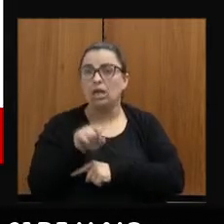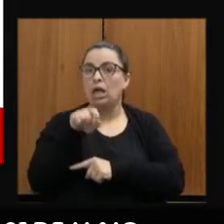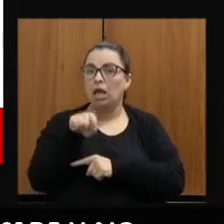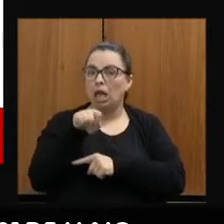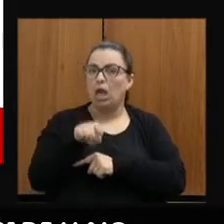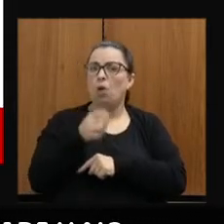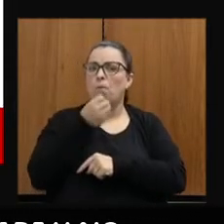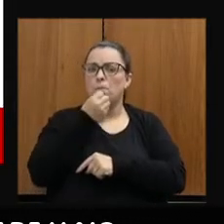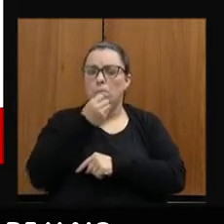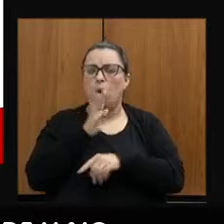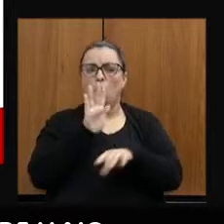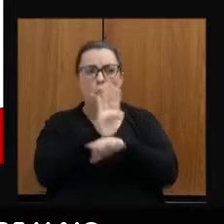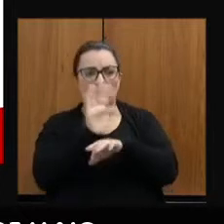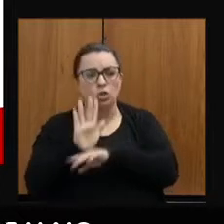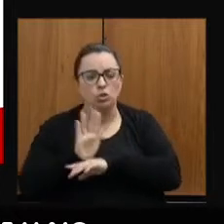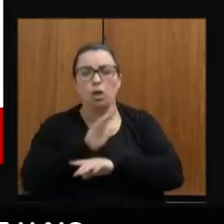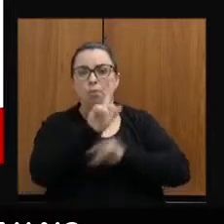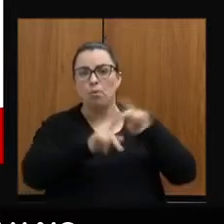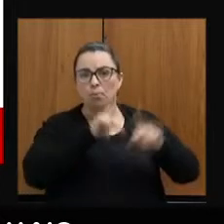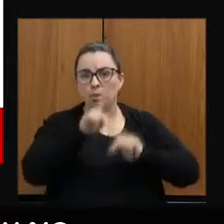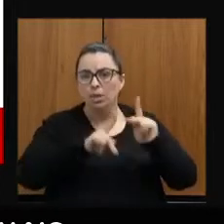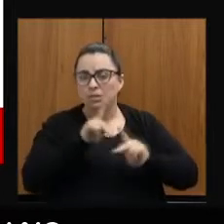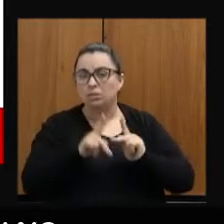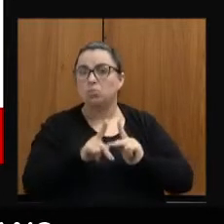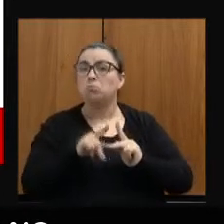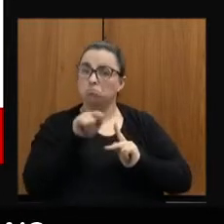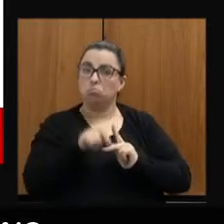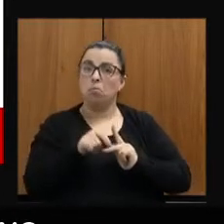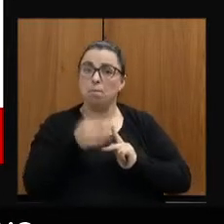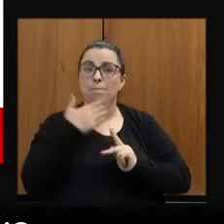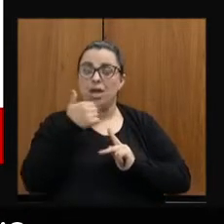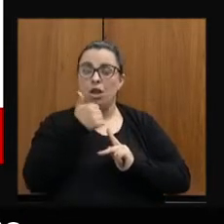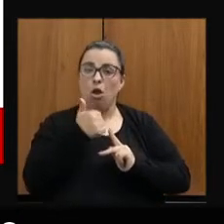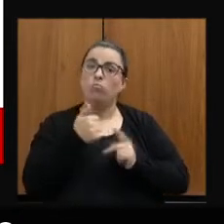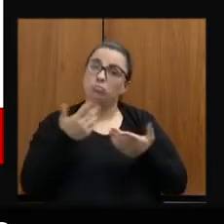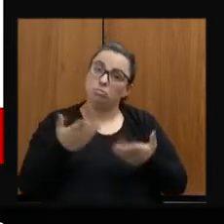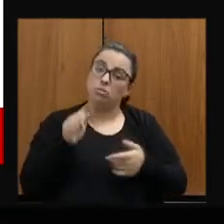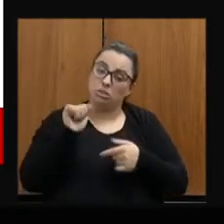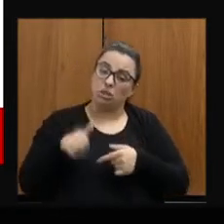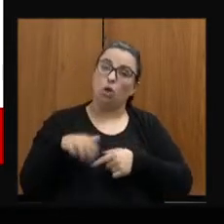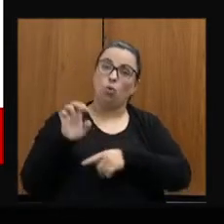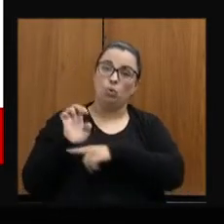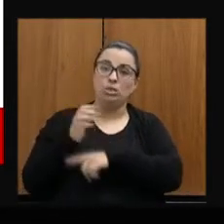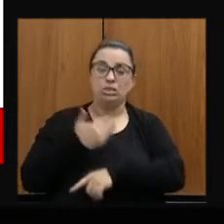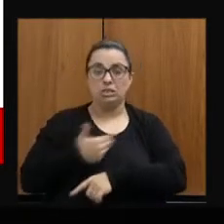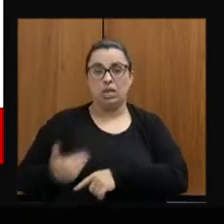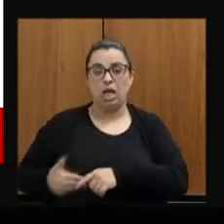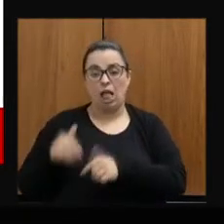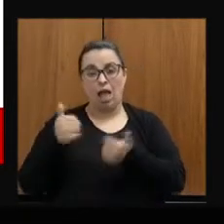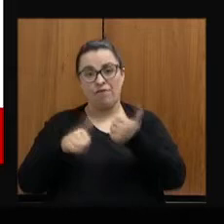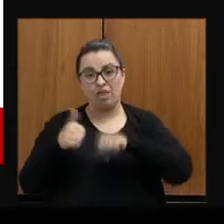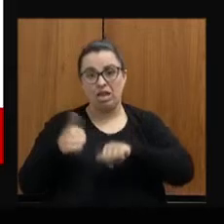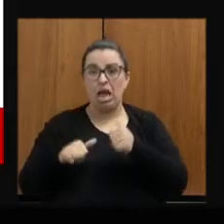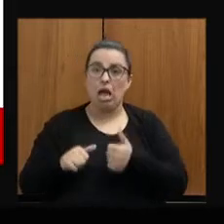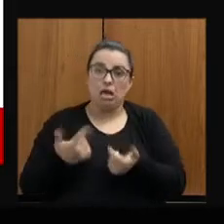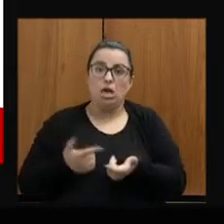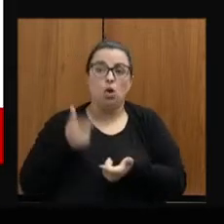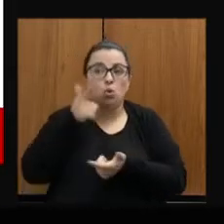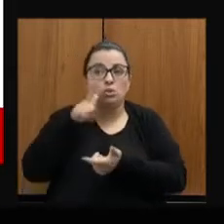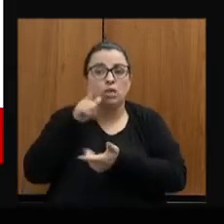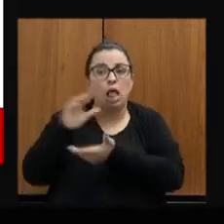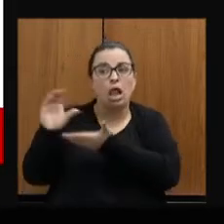fosse maior caberia ao estado avaliar essa alternativa e equacionar recursos nesse